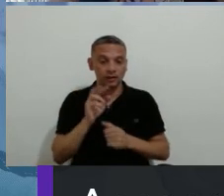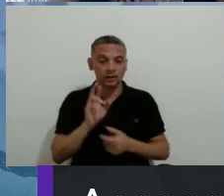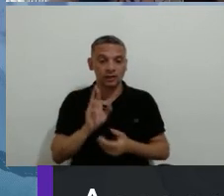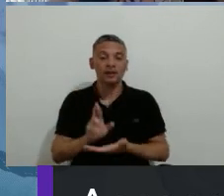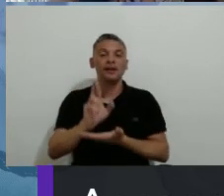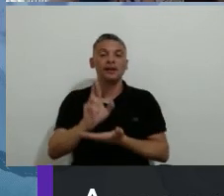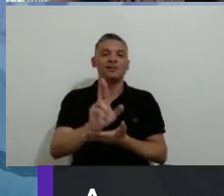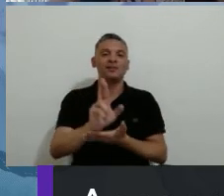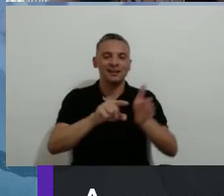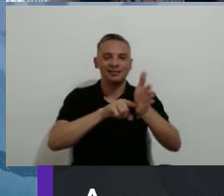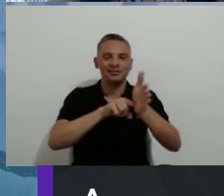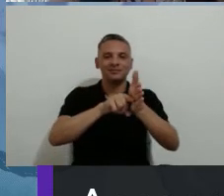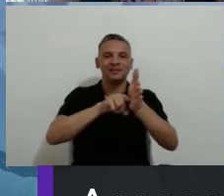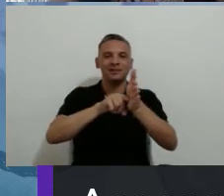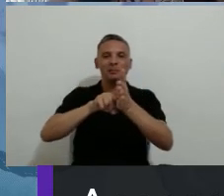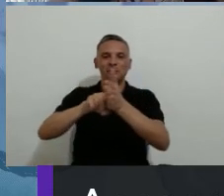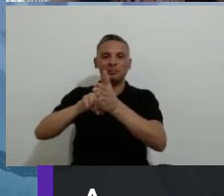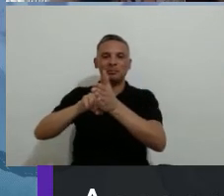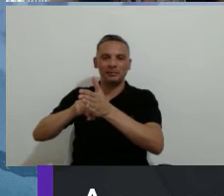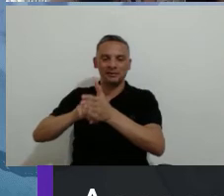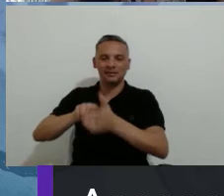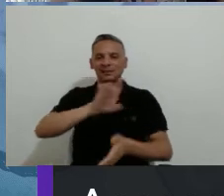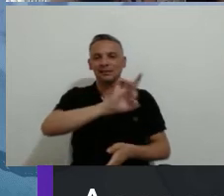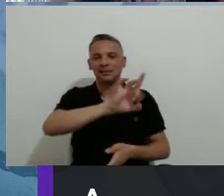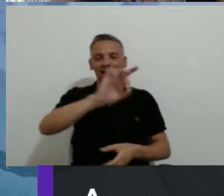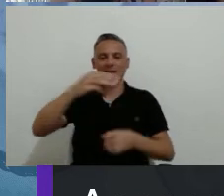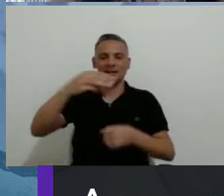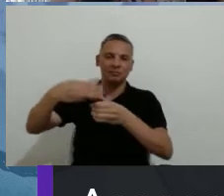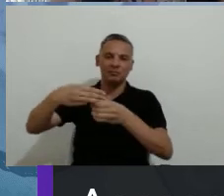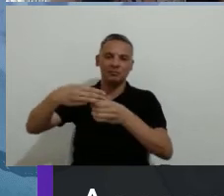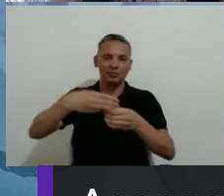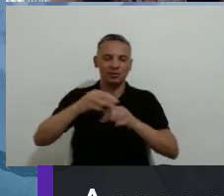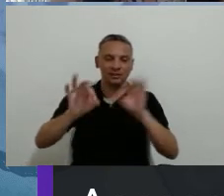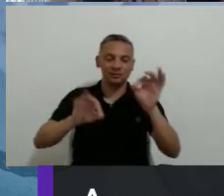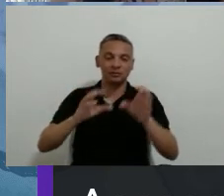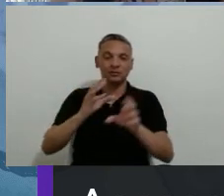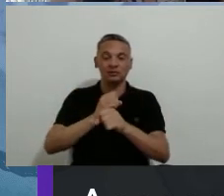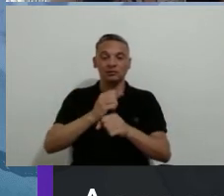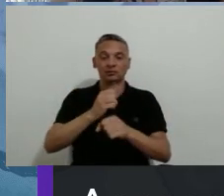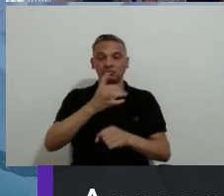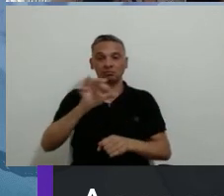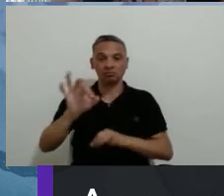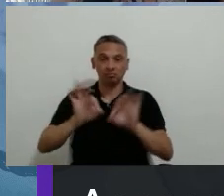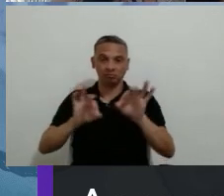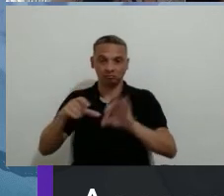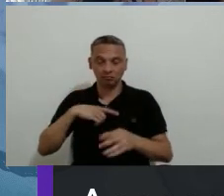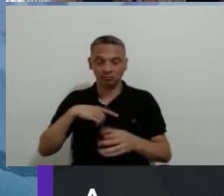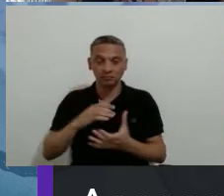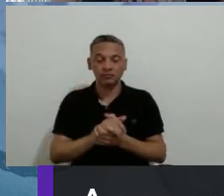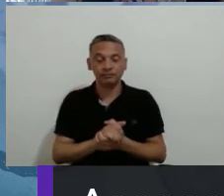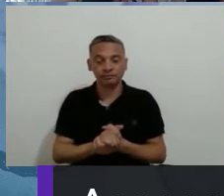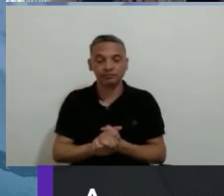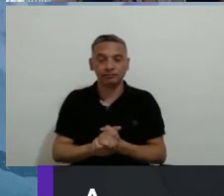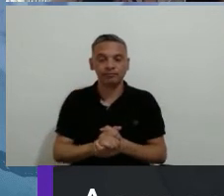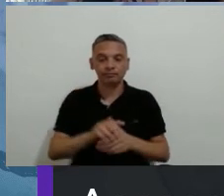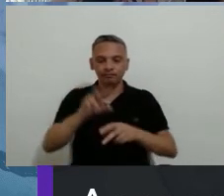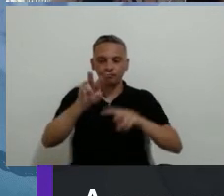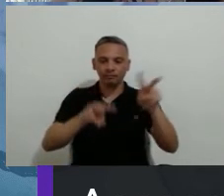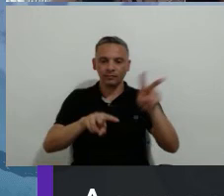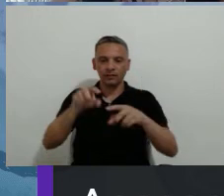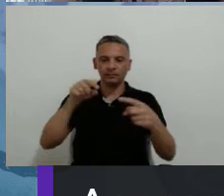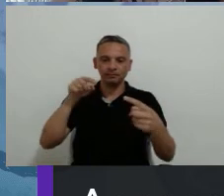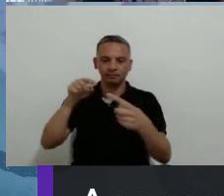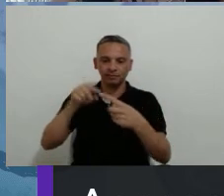pesquisa com análise de conteúdo de 100 planos municipais pela primeira infância. Essa análise, como a gente já